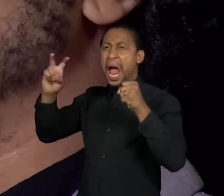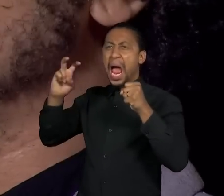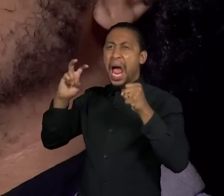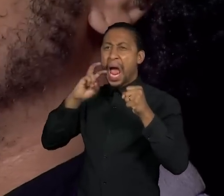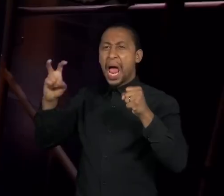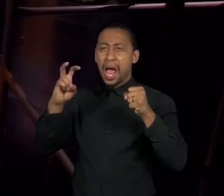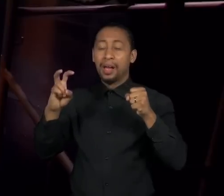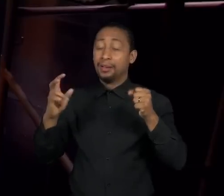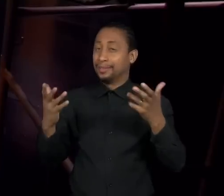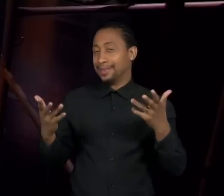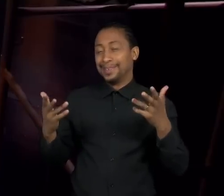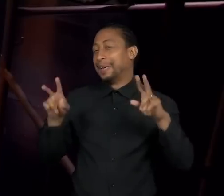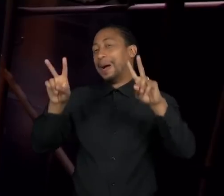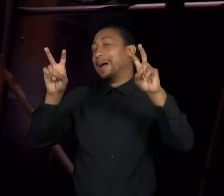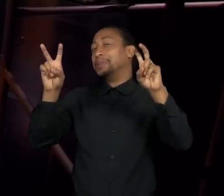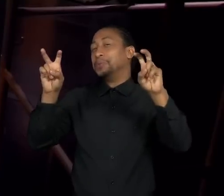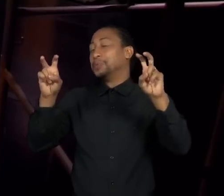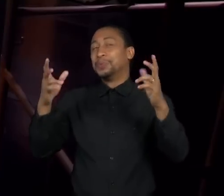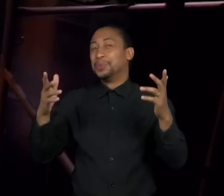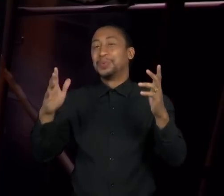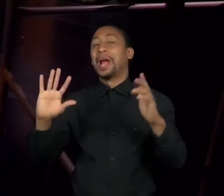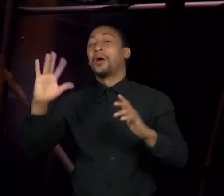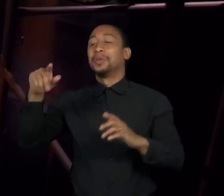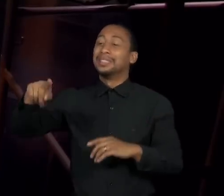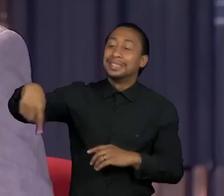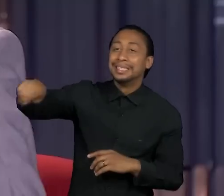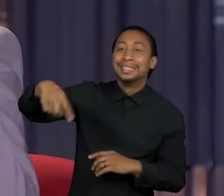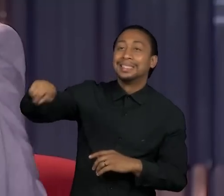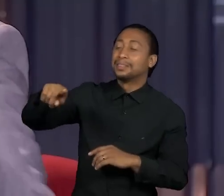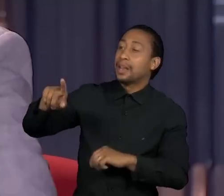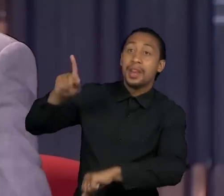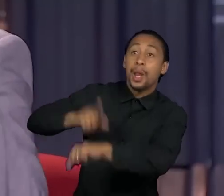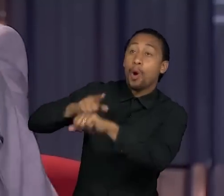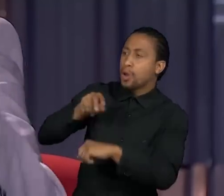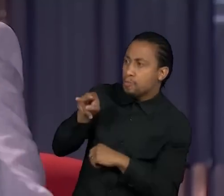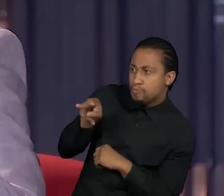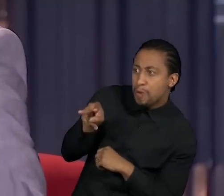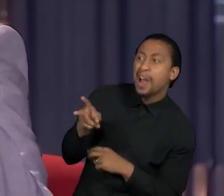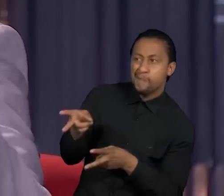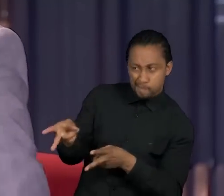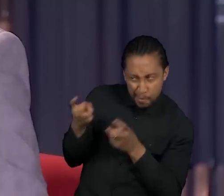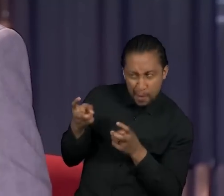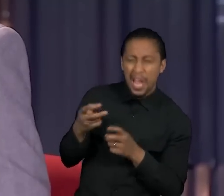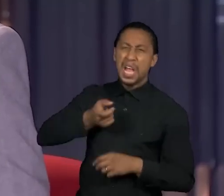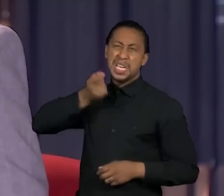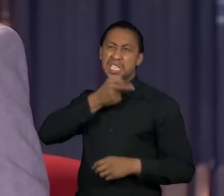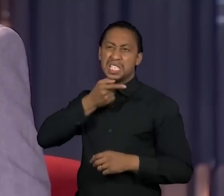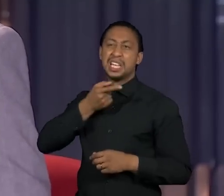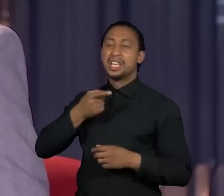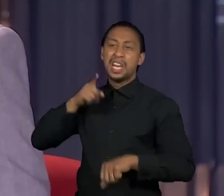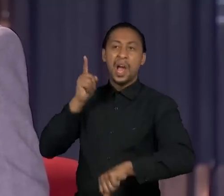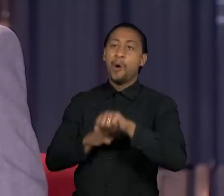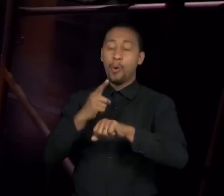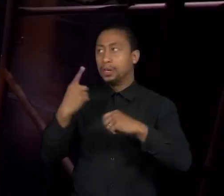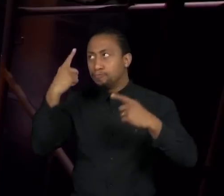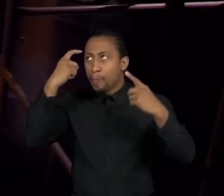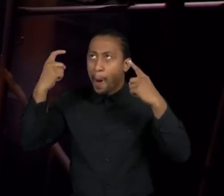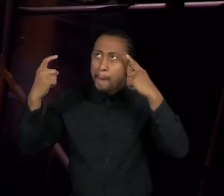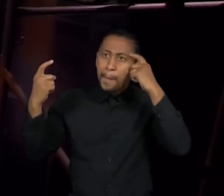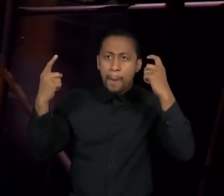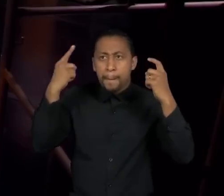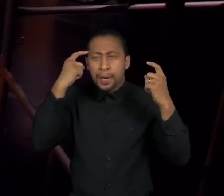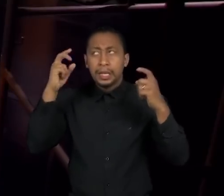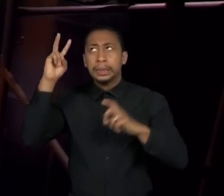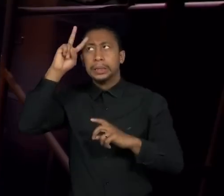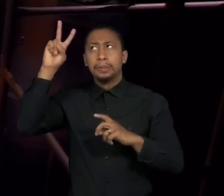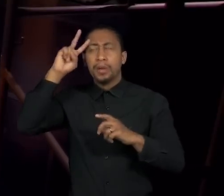de coisas, tipo, que estava acontecendo na hora. Isso começou a me dar uma rapidez de pensamento muito grande, de lembrar